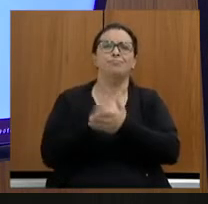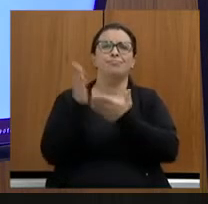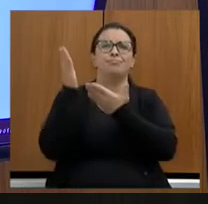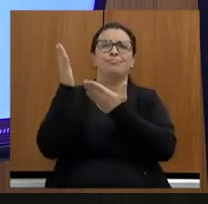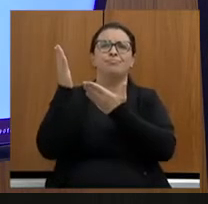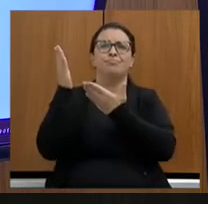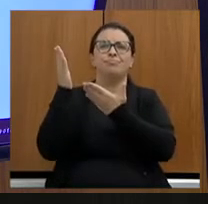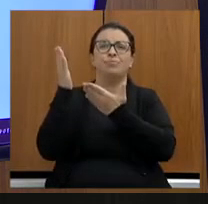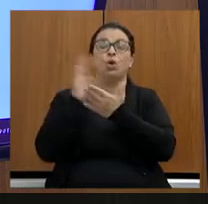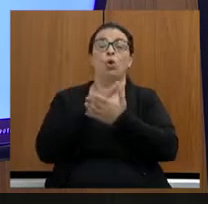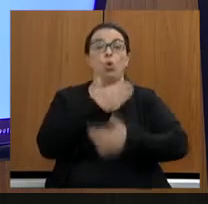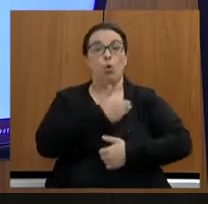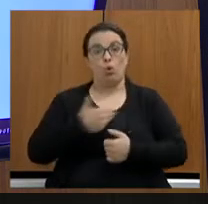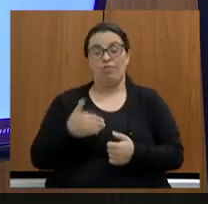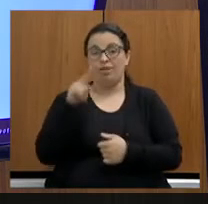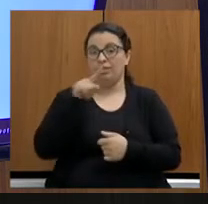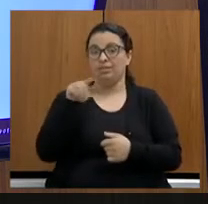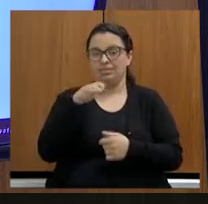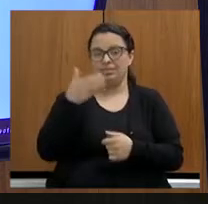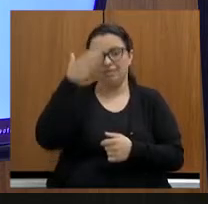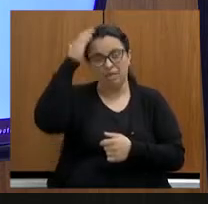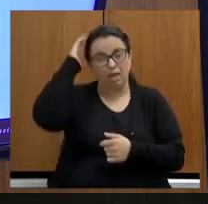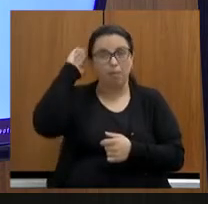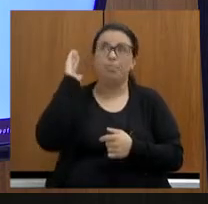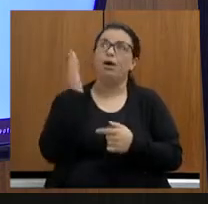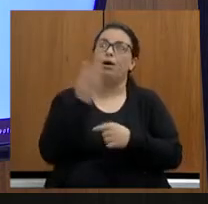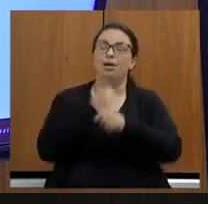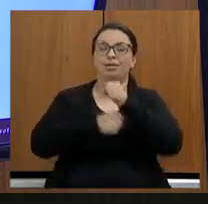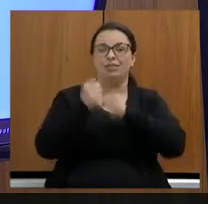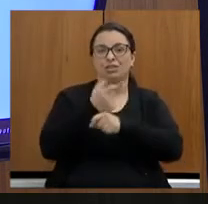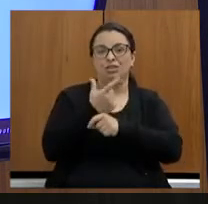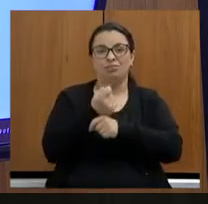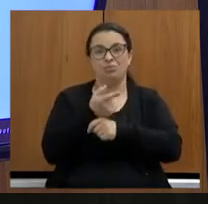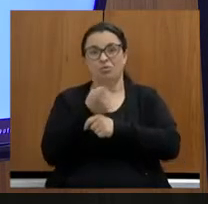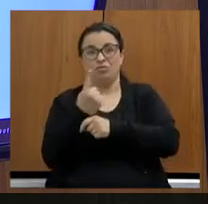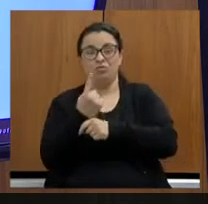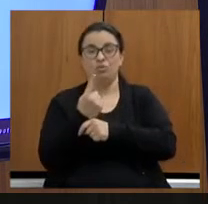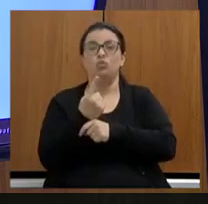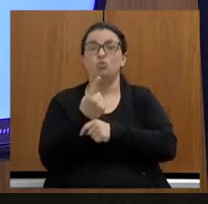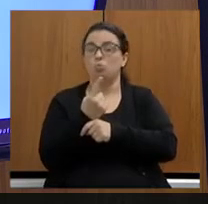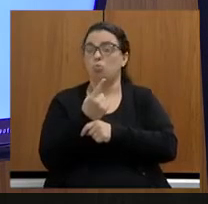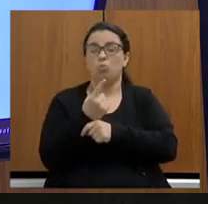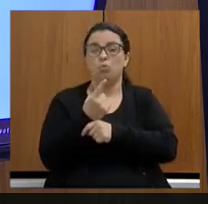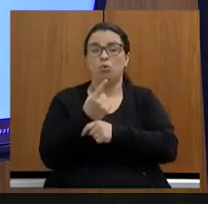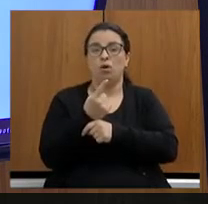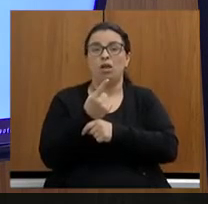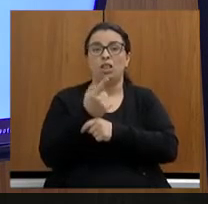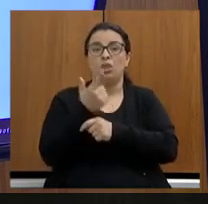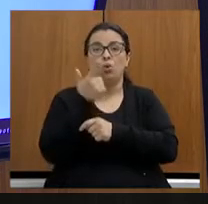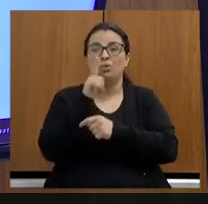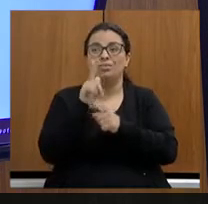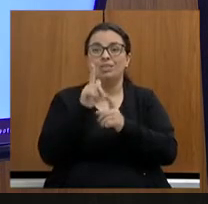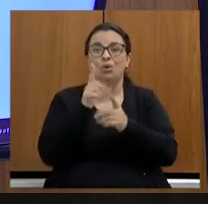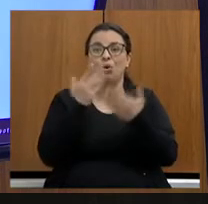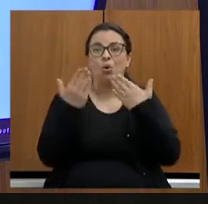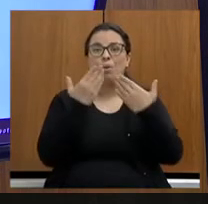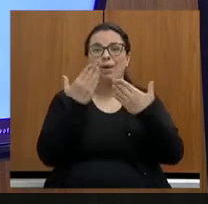Zema em 2021 não chegou ao número de matrículas em tempo integral de